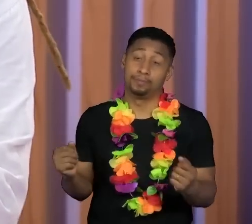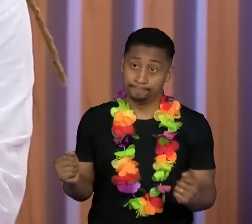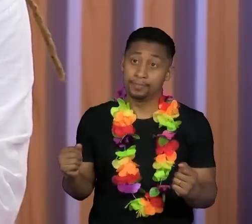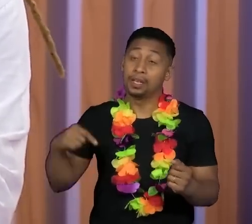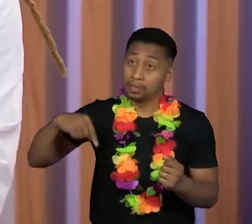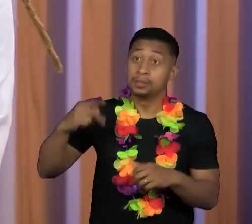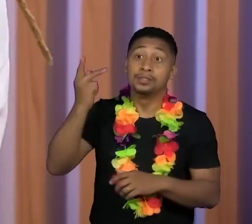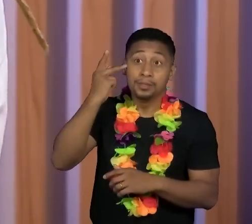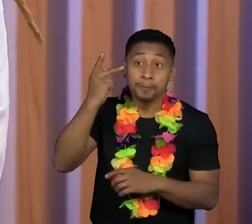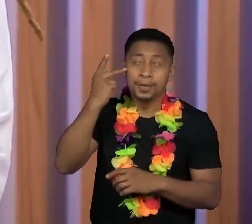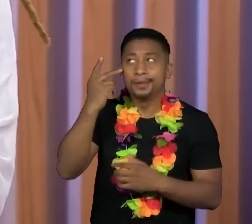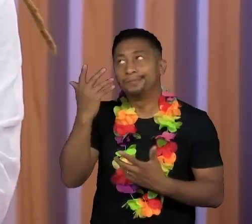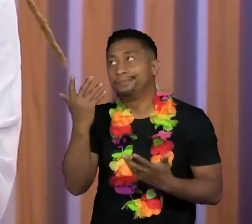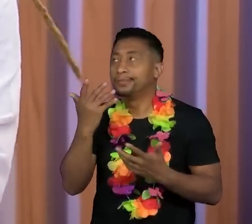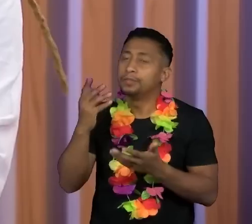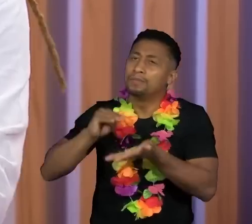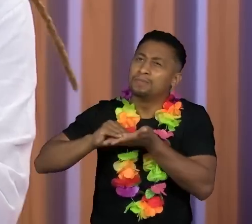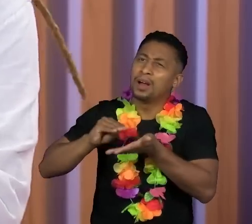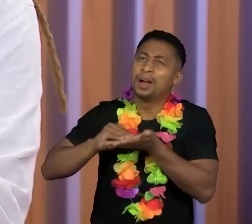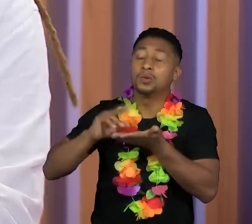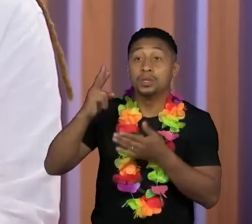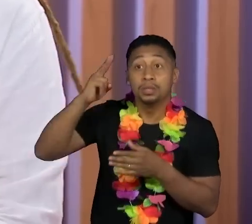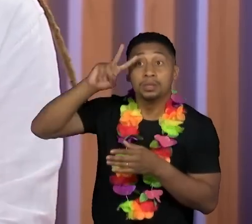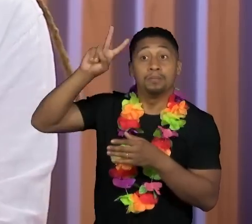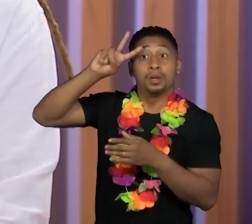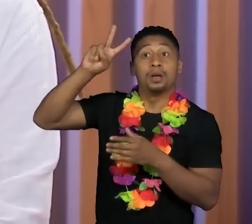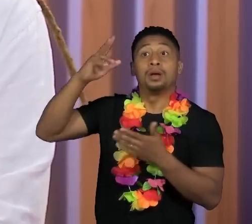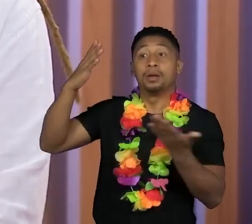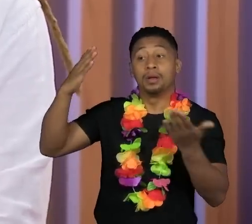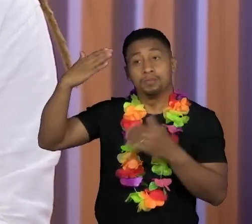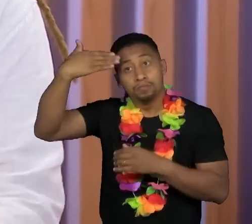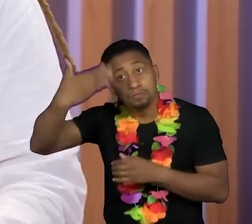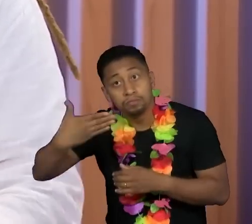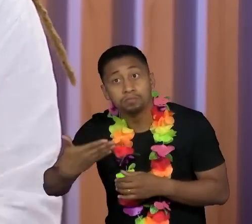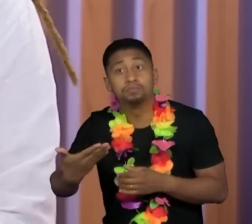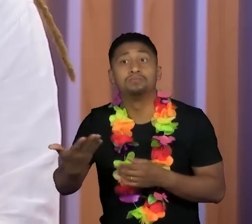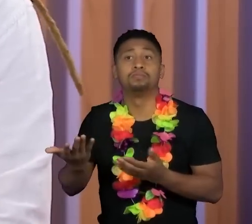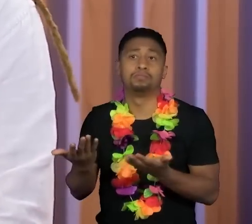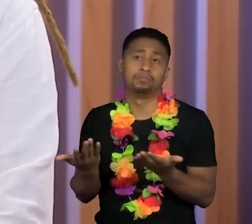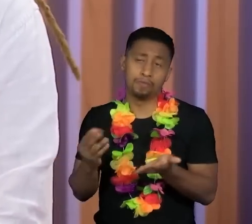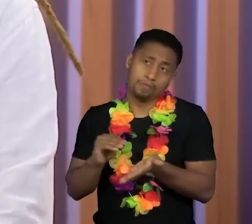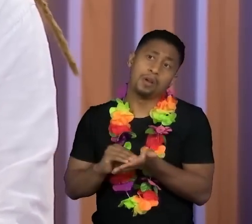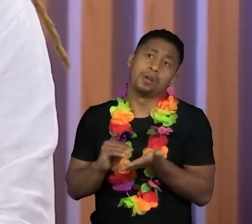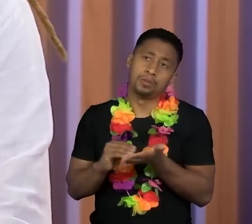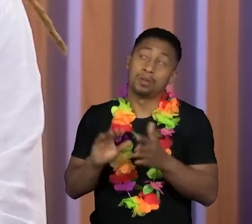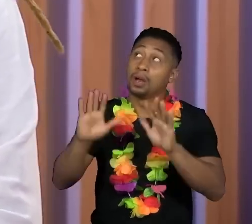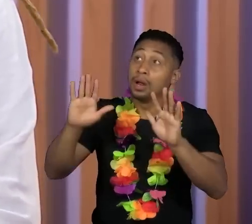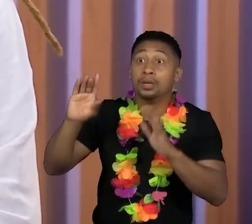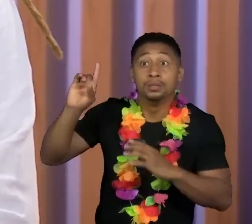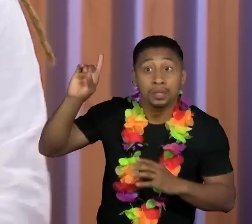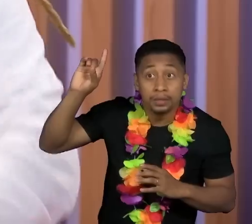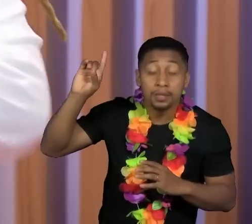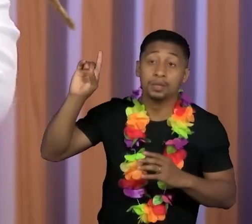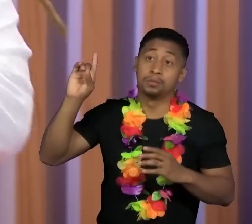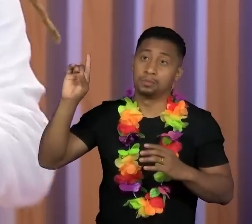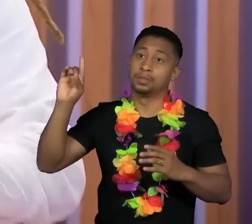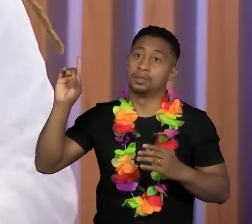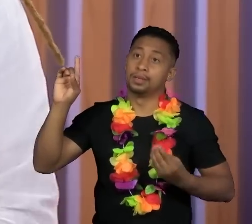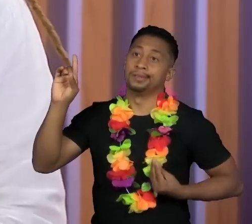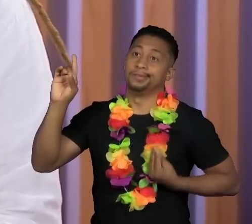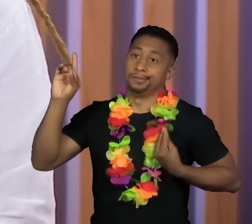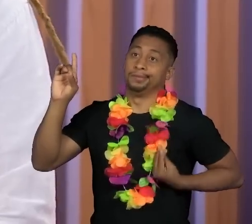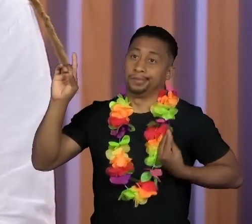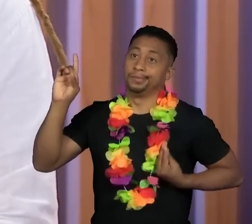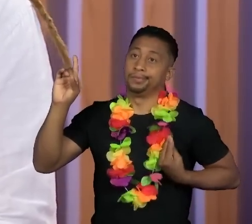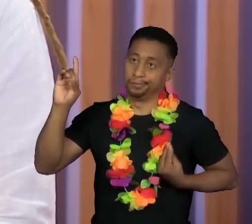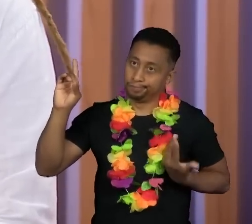São Paulo pela falta de memória, preservação da memória, e graças ao nosso bom Deus a gente ainda tem vivo e super